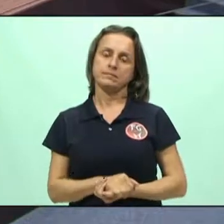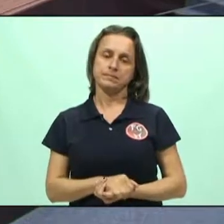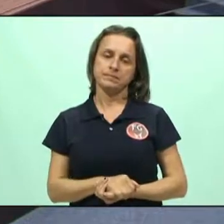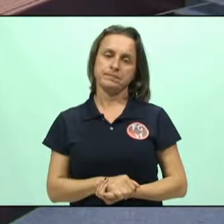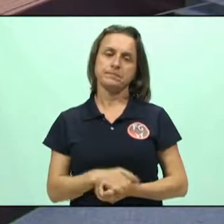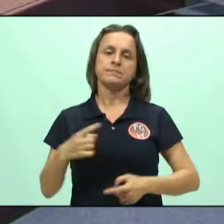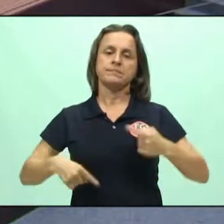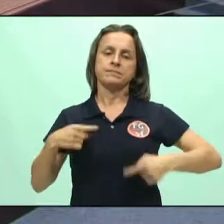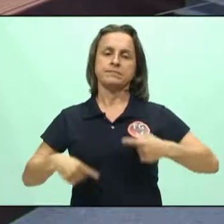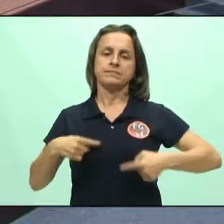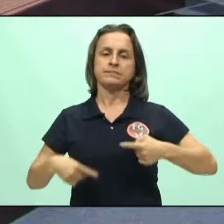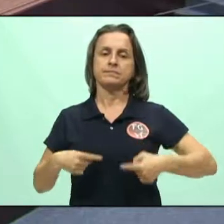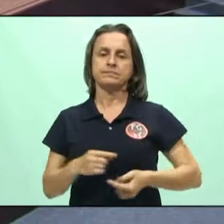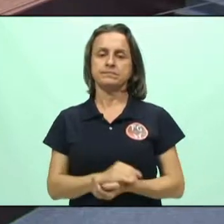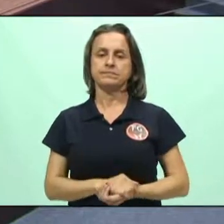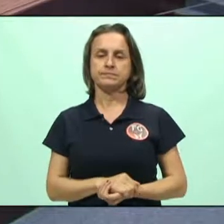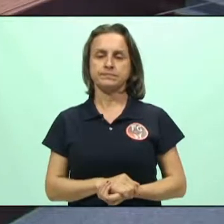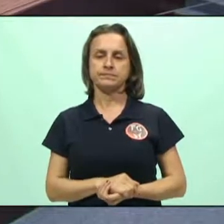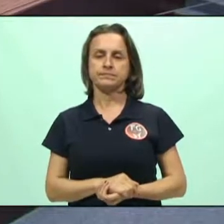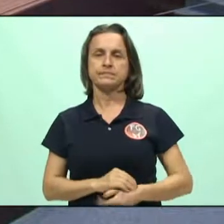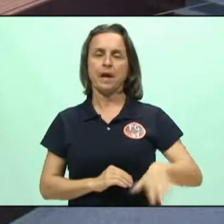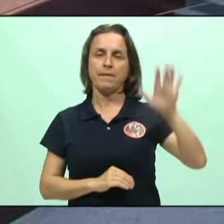Continua em discussão